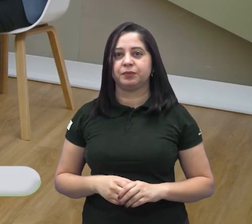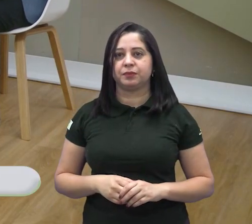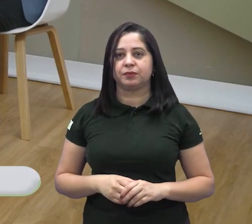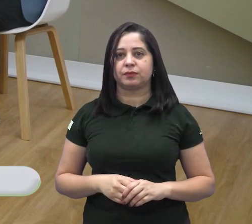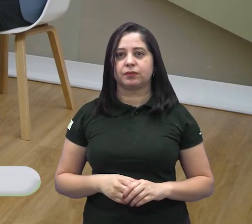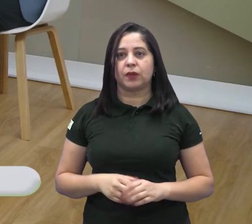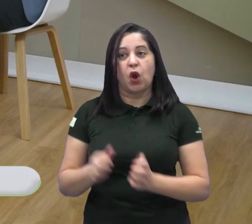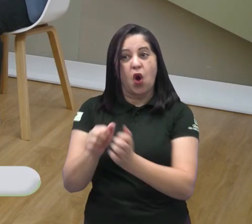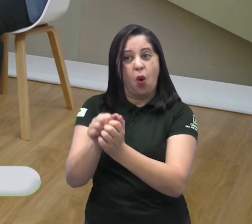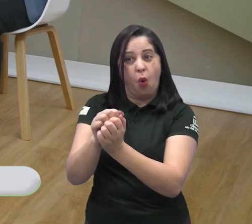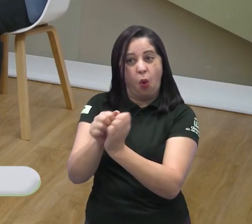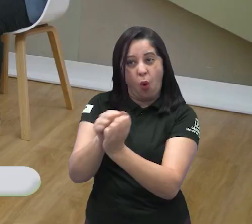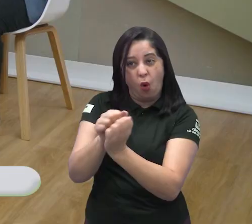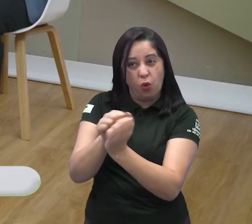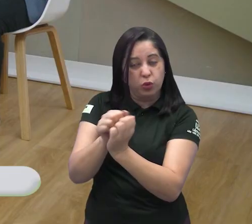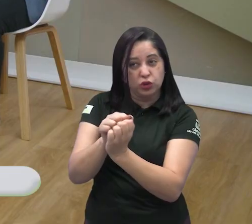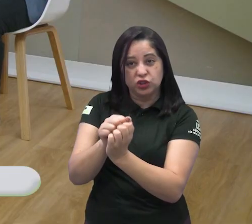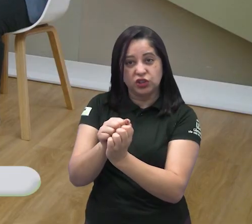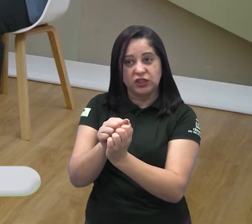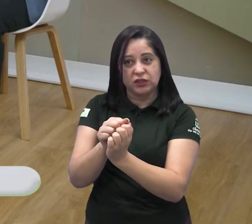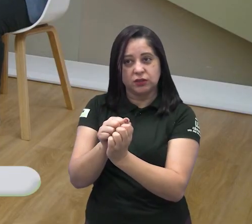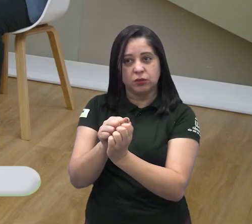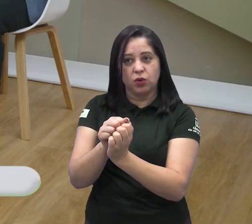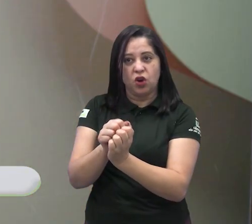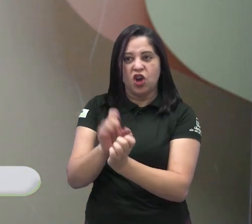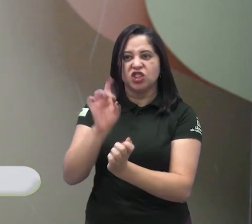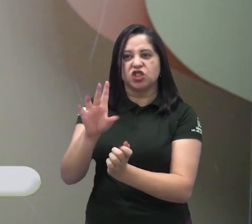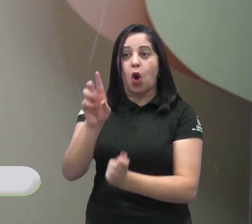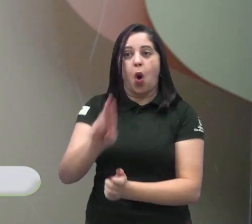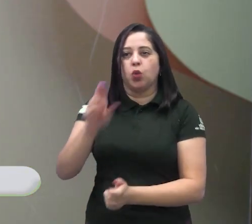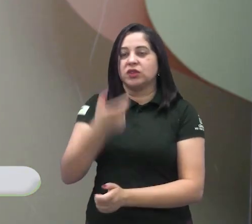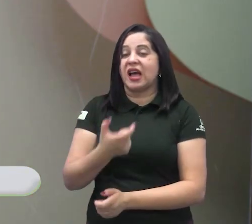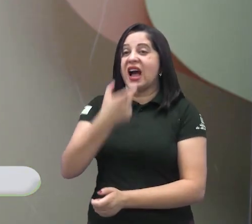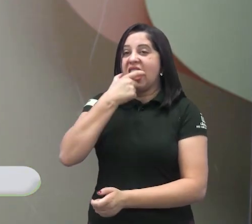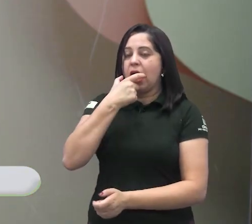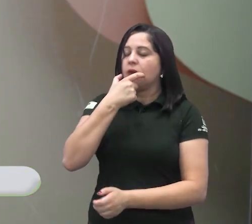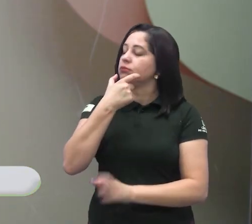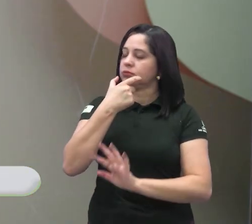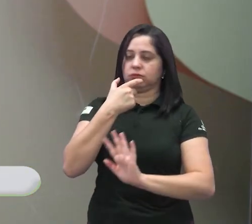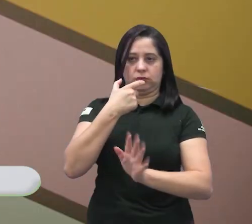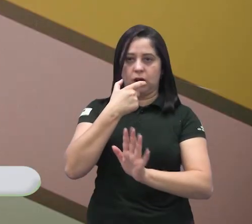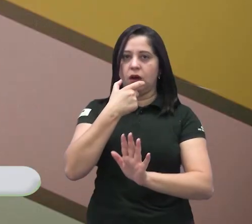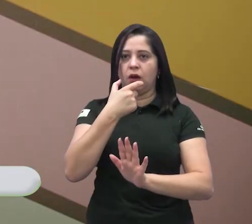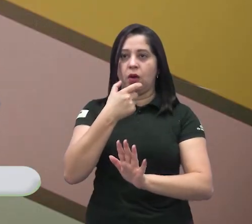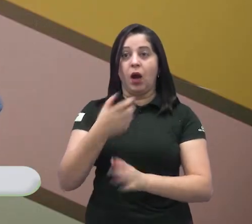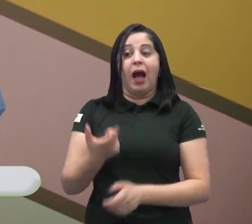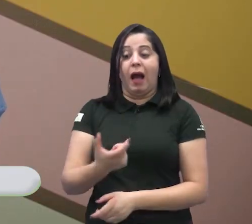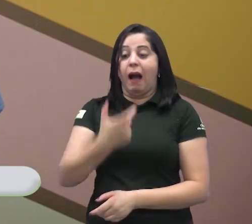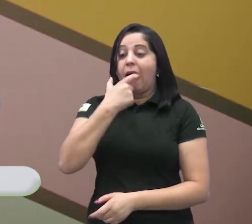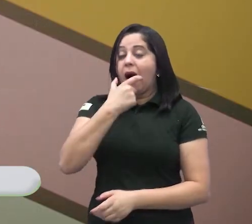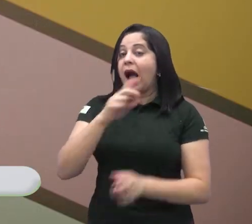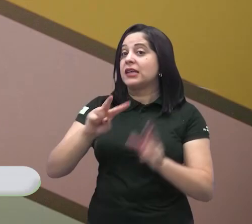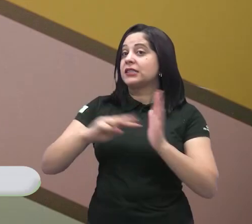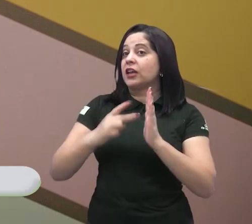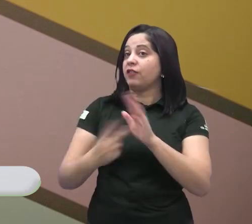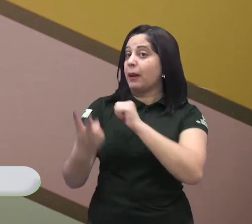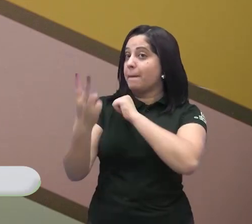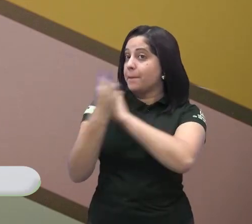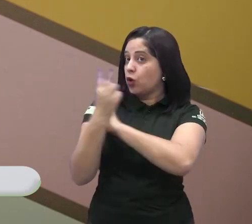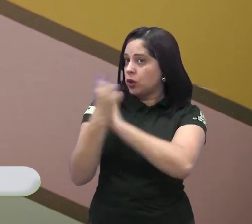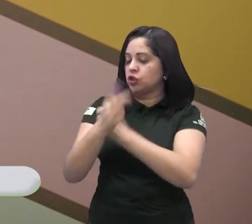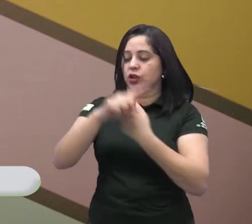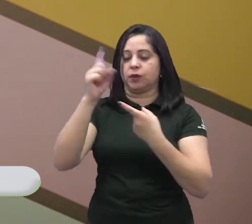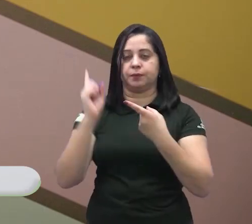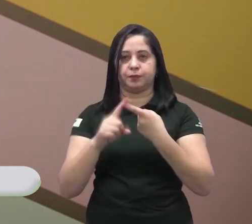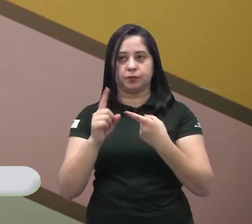Matheus. O bruxismo, ele não é assim, eu vou tratar o bruxismo como uma placa. A placa é um protetor, é um dispositivo que